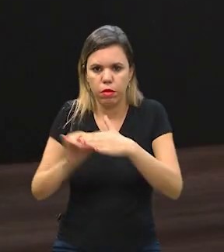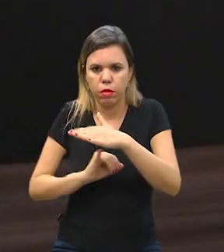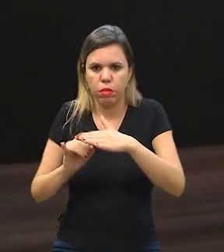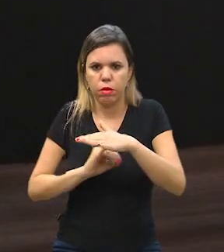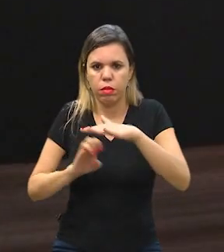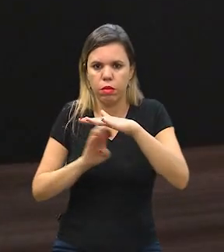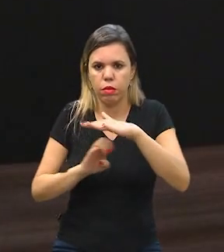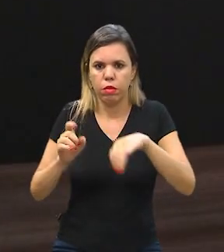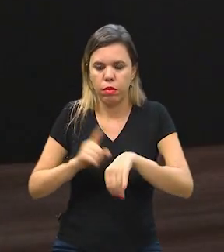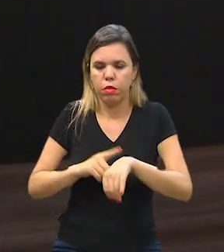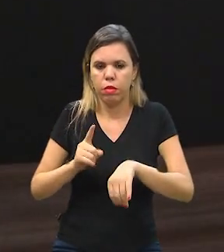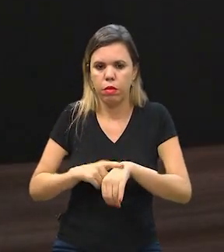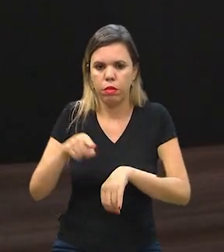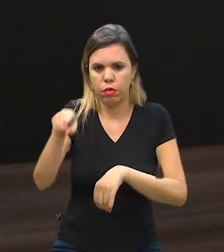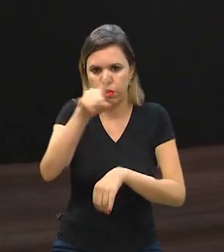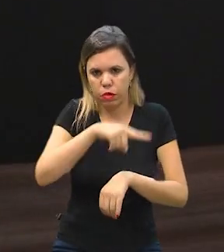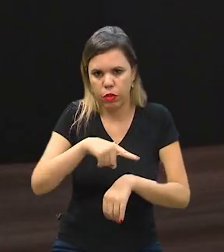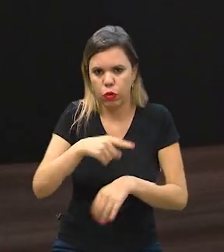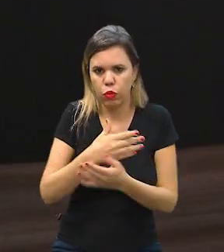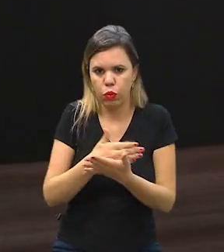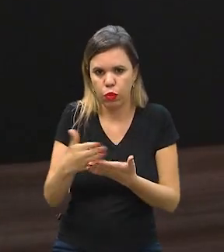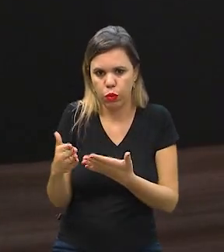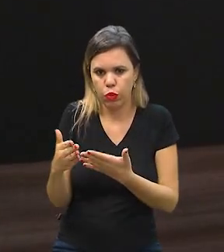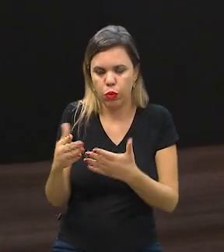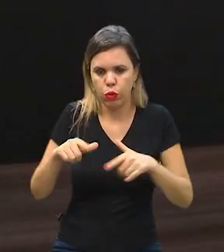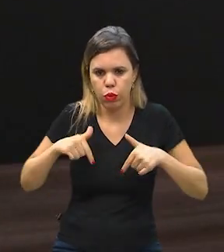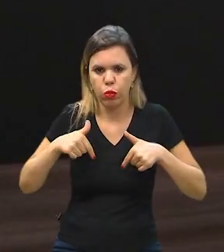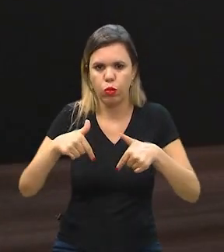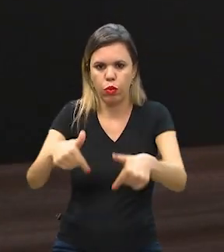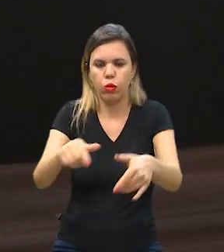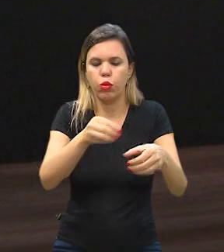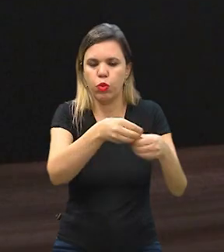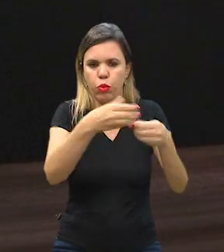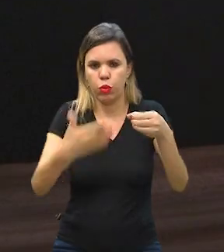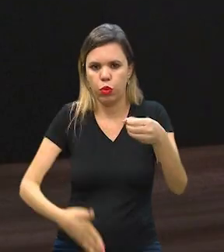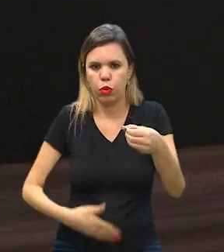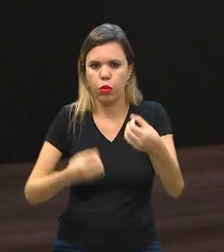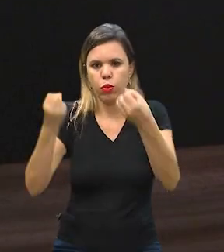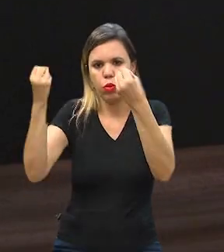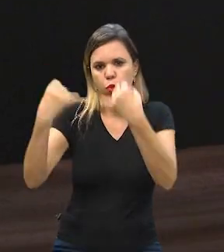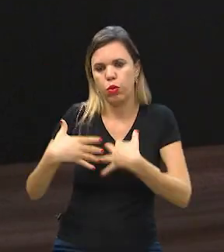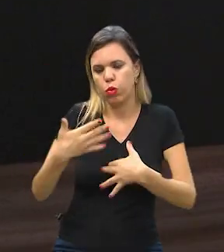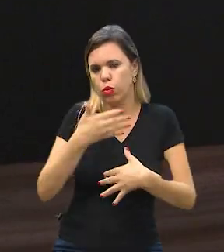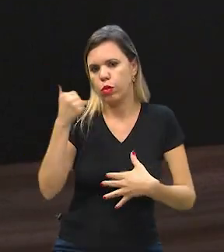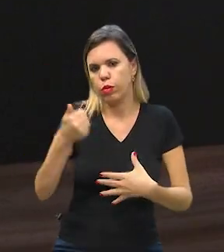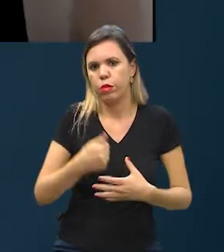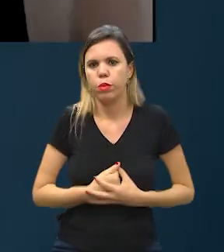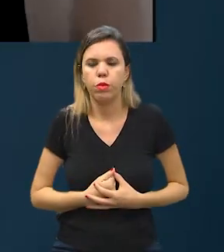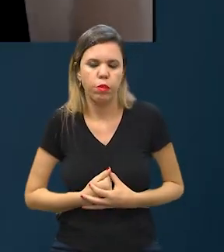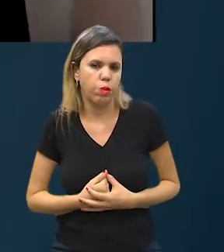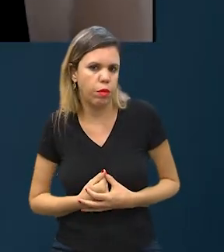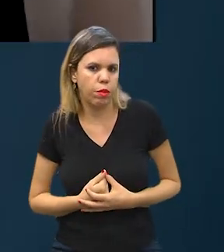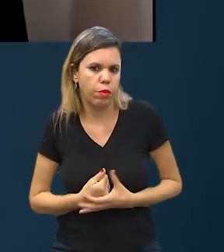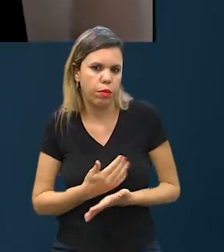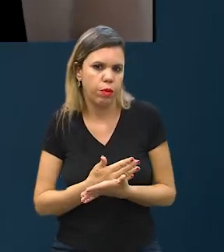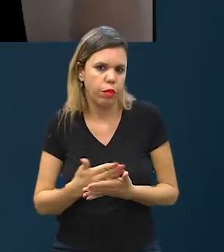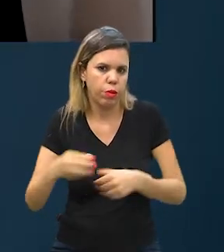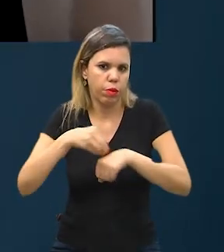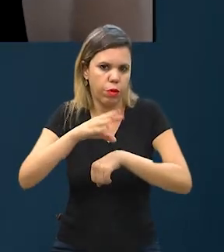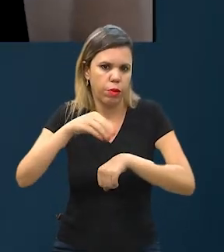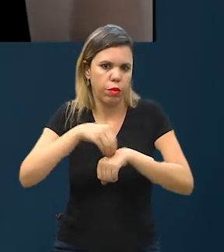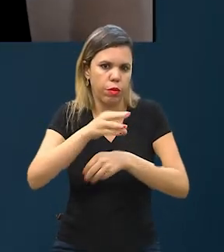E a partir do momento que vocês começaram a atuar com esses conteúdos, conta um pouquinho melhor para a gente. Então, a gente começou a trazer